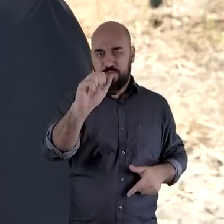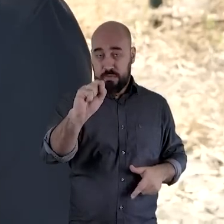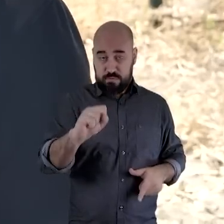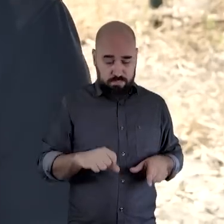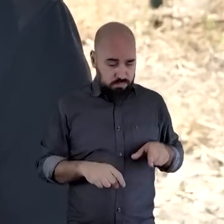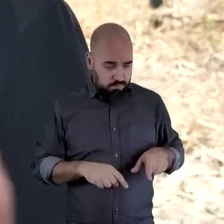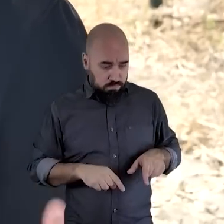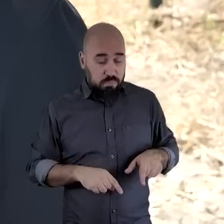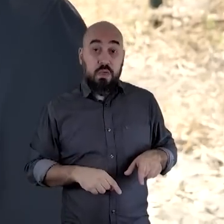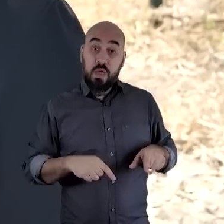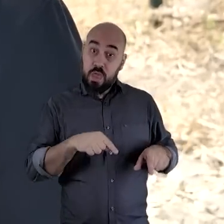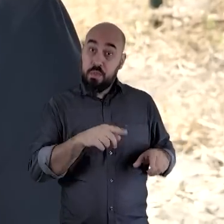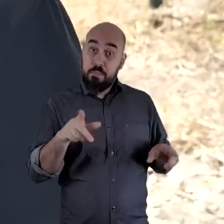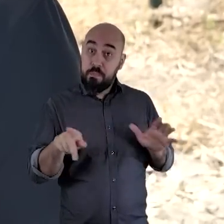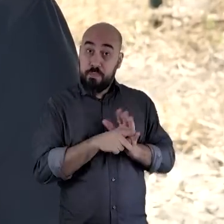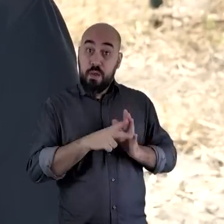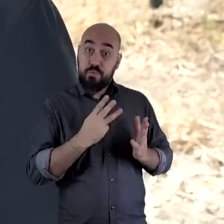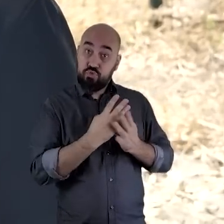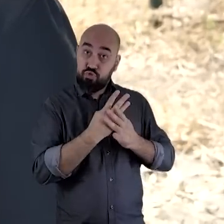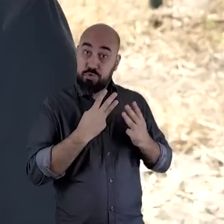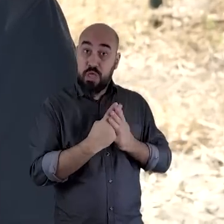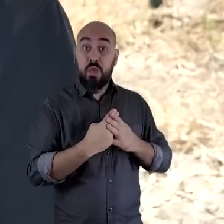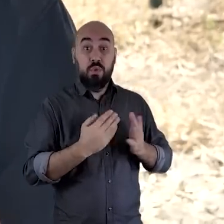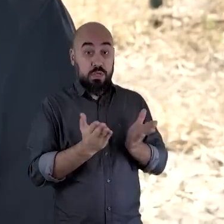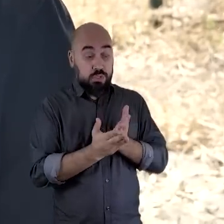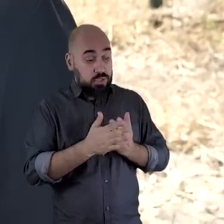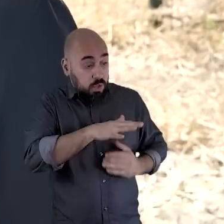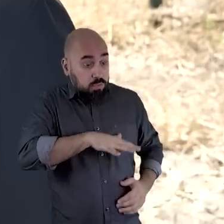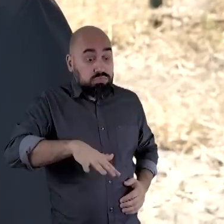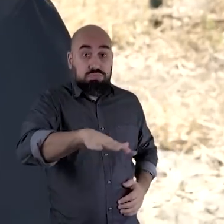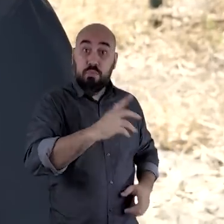tanto judeus como cristãos. Isso ao longo do tempo.